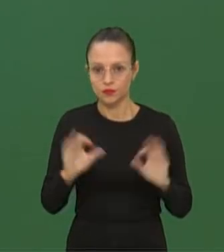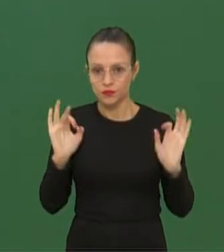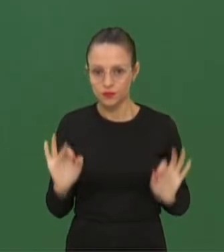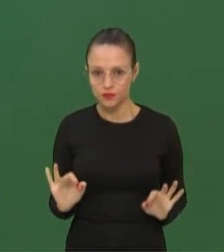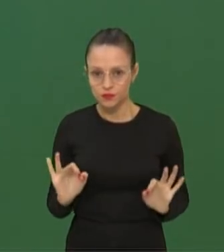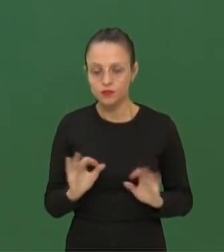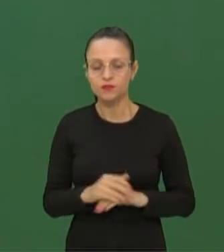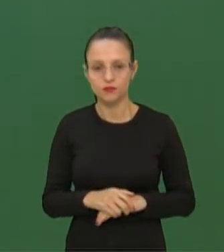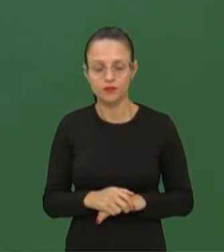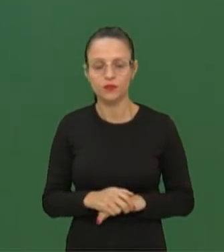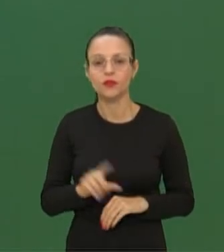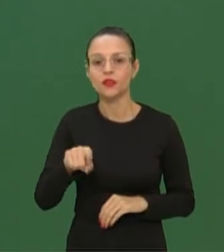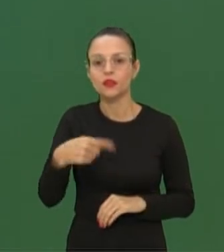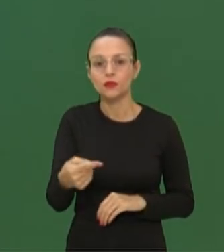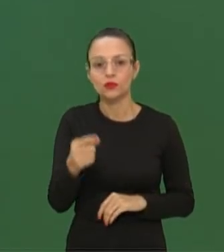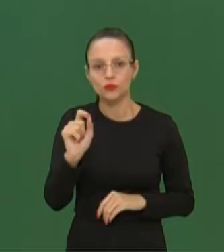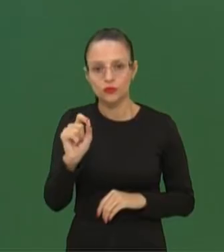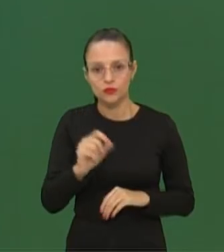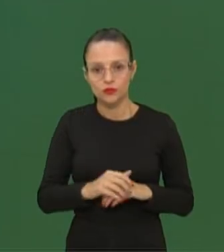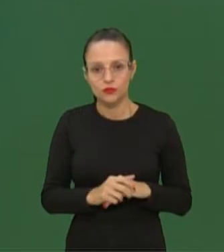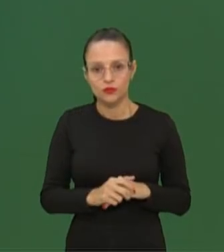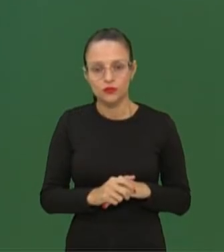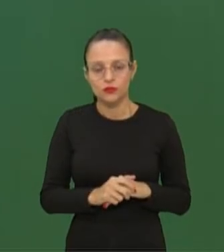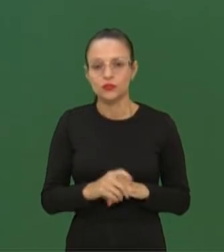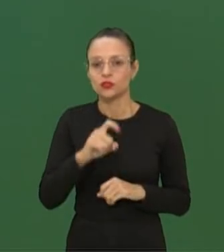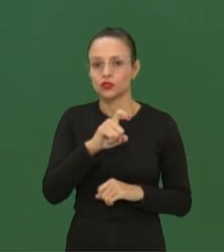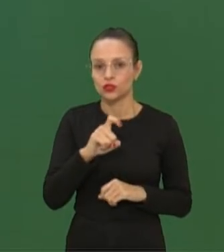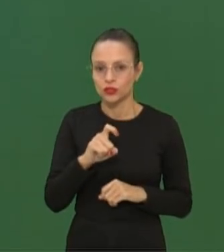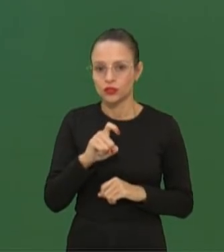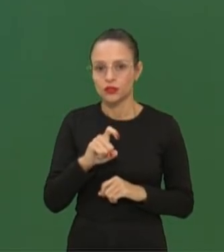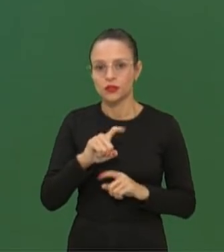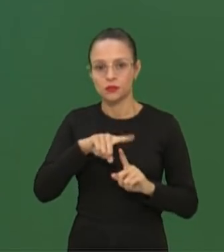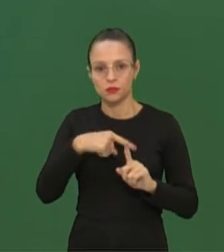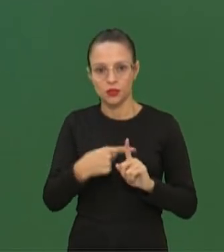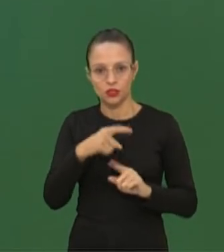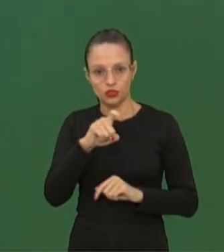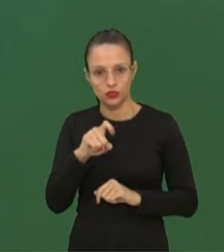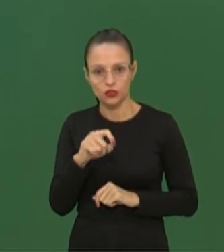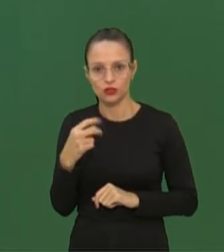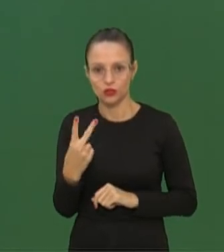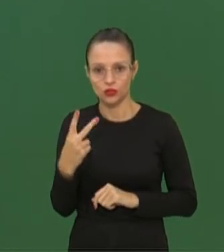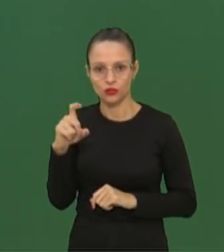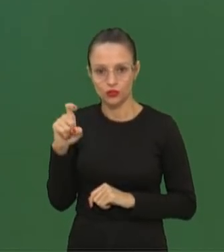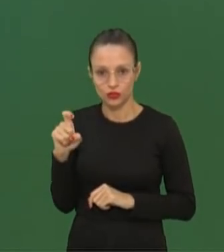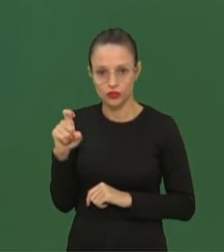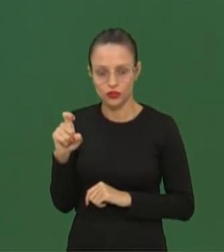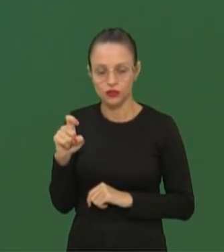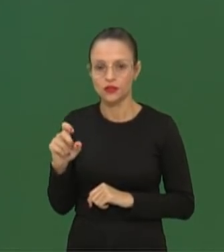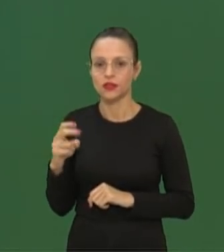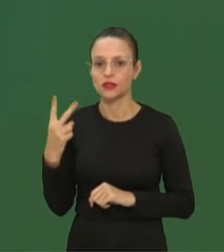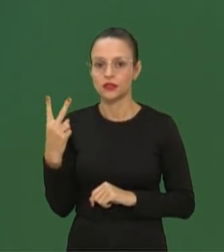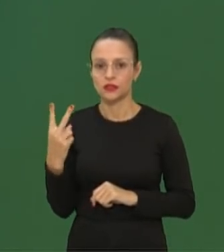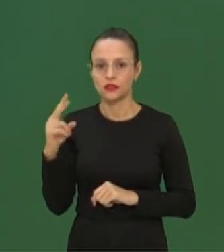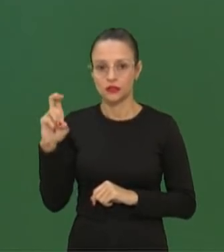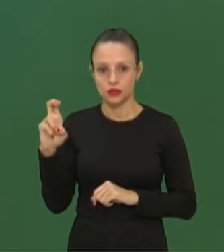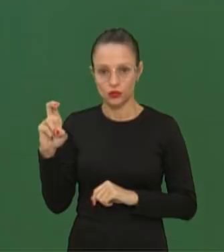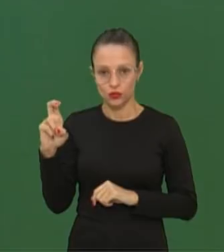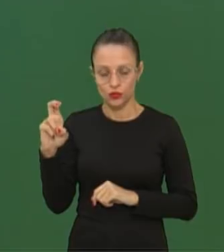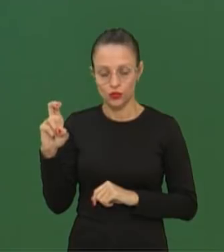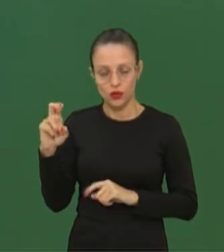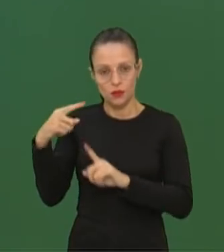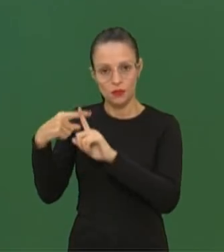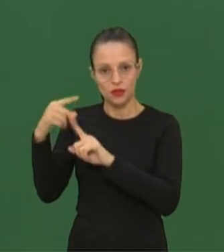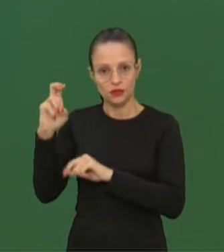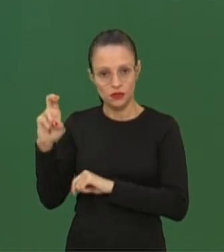Certo? Aí depois, x mais x, 2x. E 5 mais 5